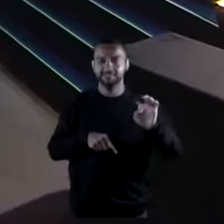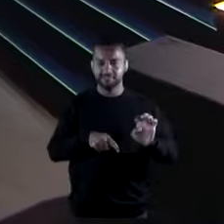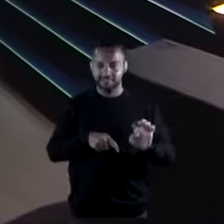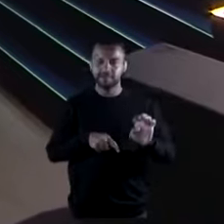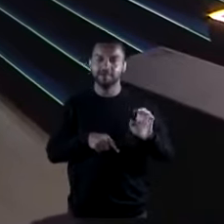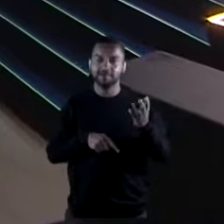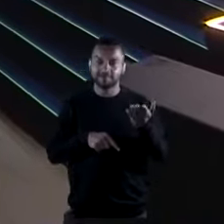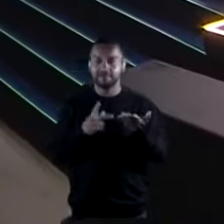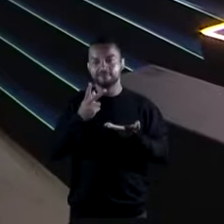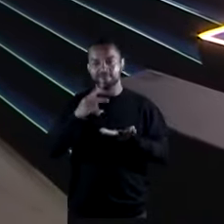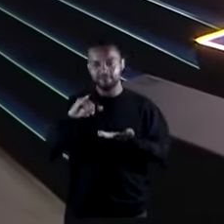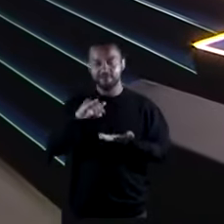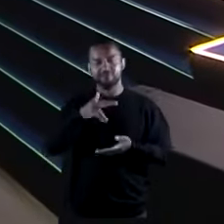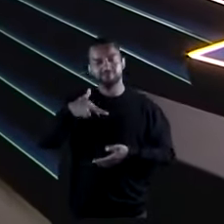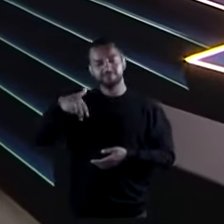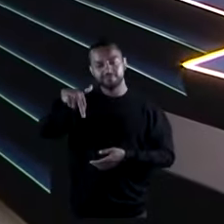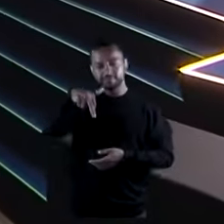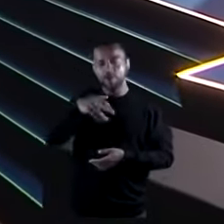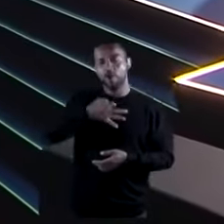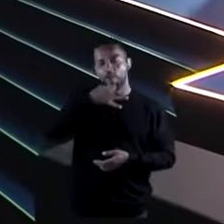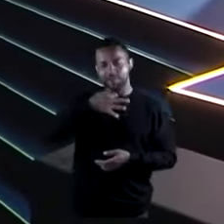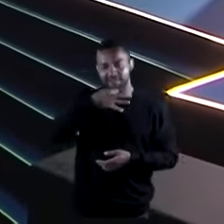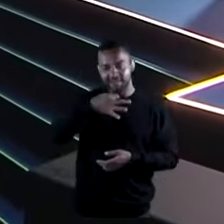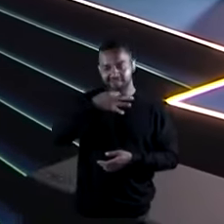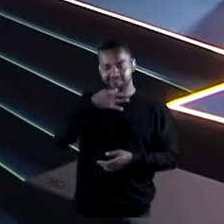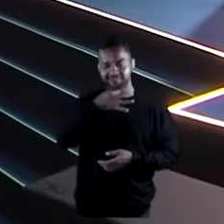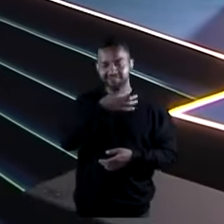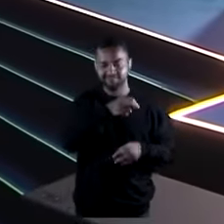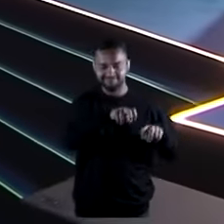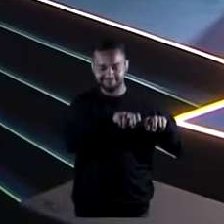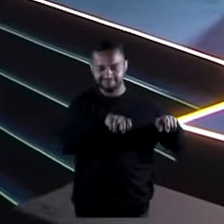Vai passar aqui pelos nossos comentaristas.